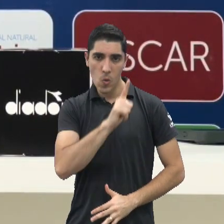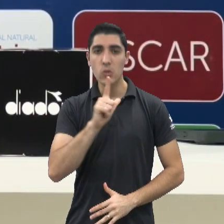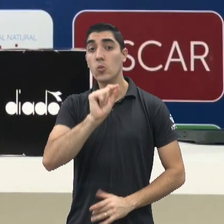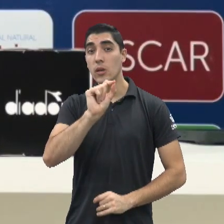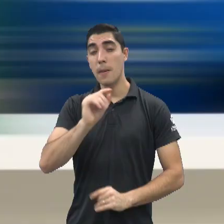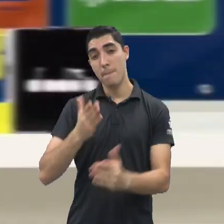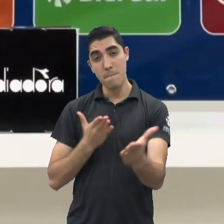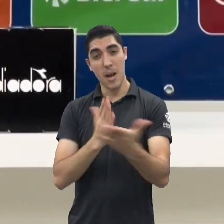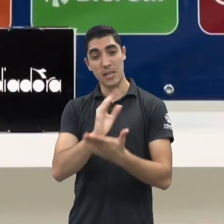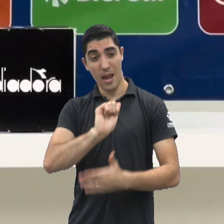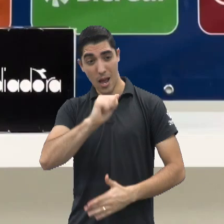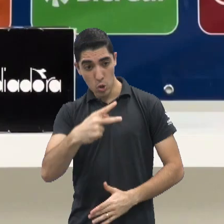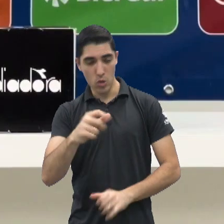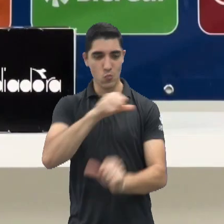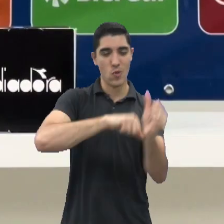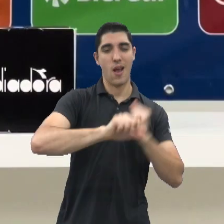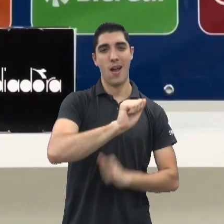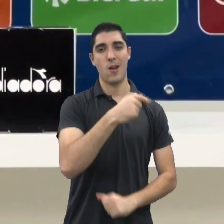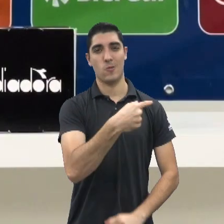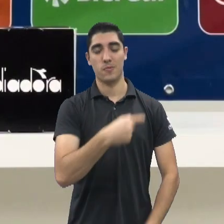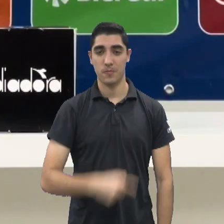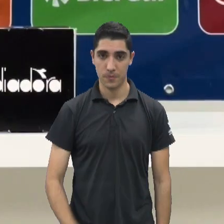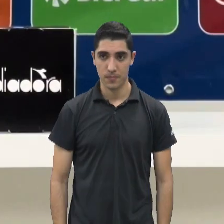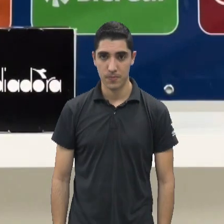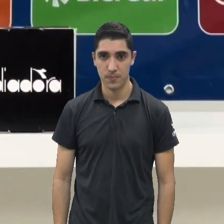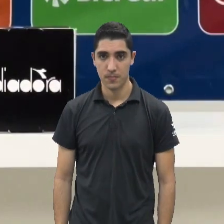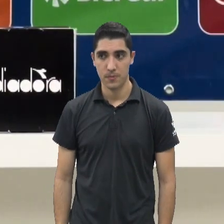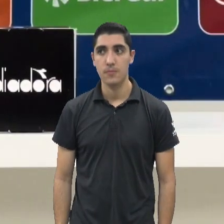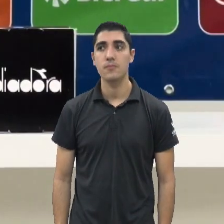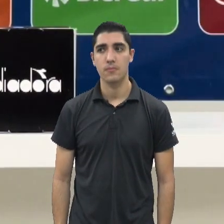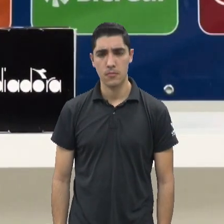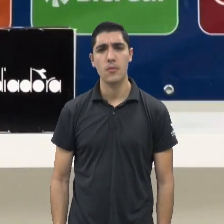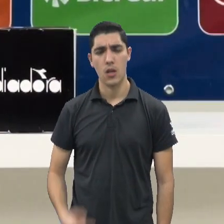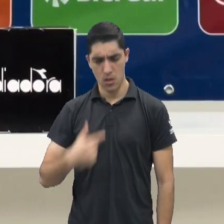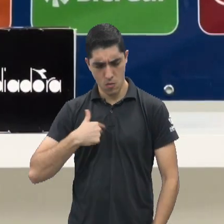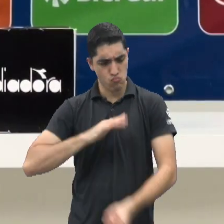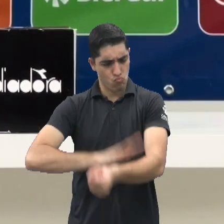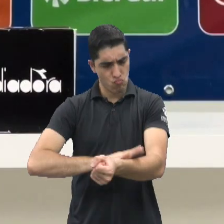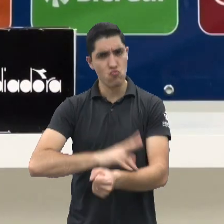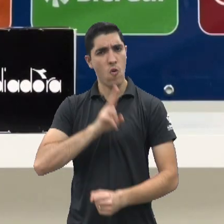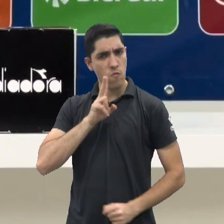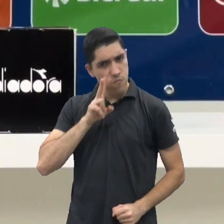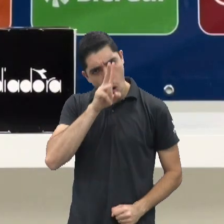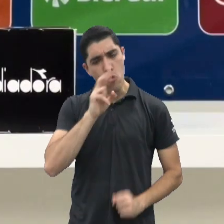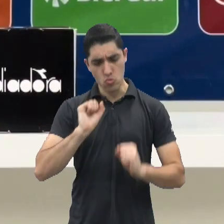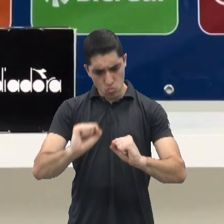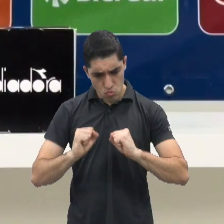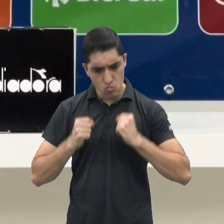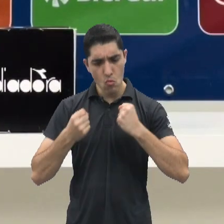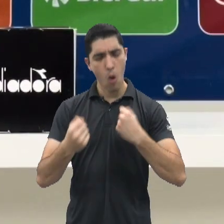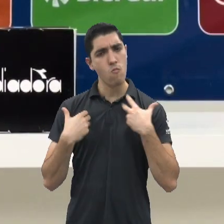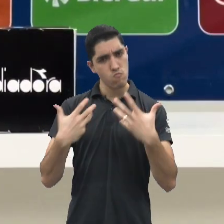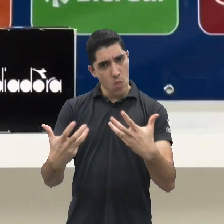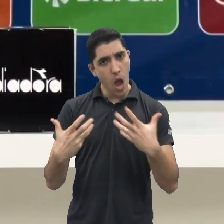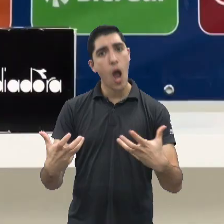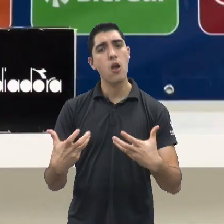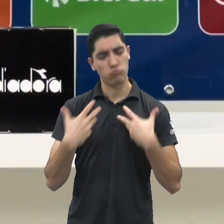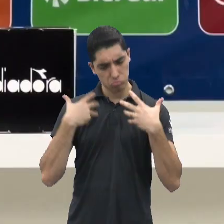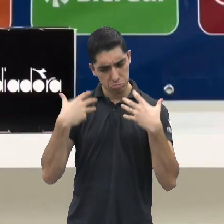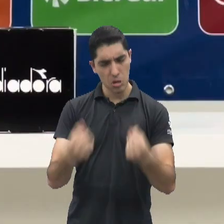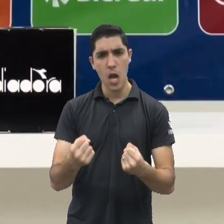primeiramente o acesso. O torcedor pode esperar do Vitão, né, muita força de vontade, muita garra, né, muita